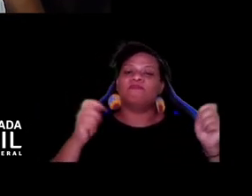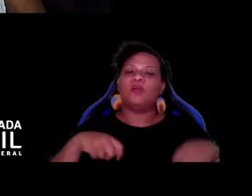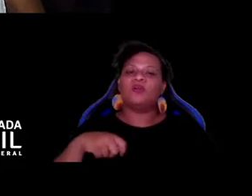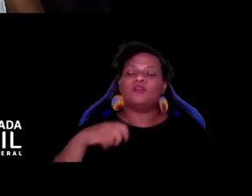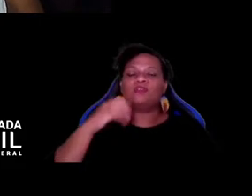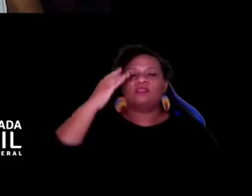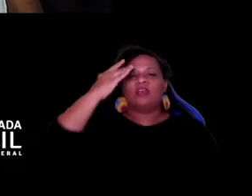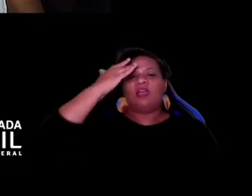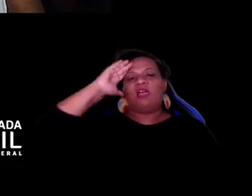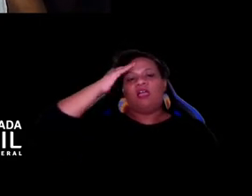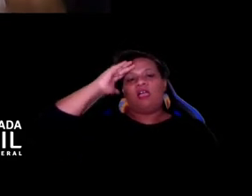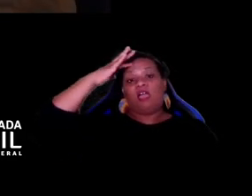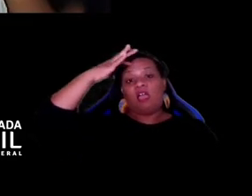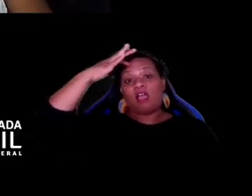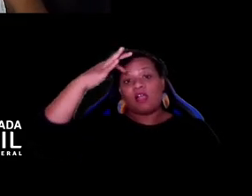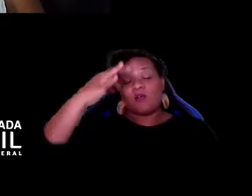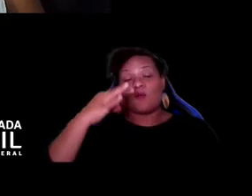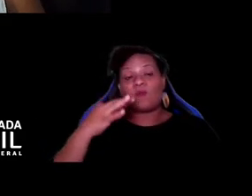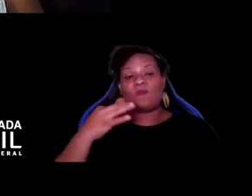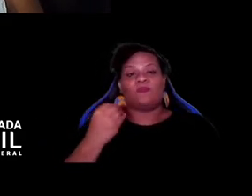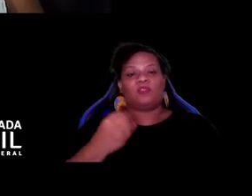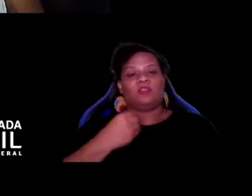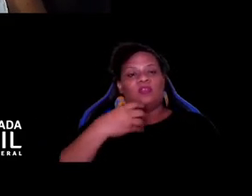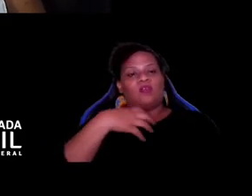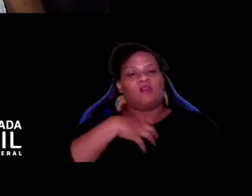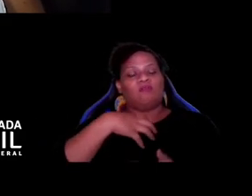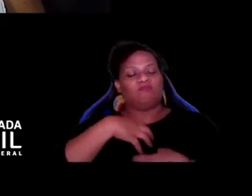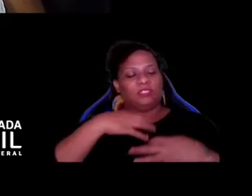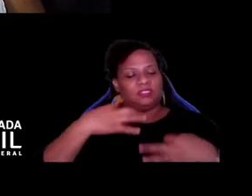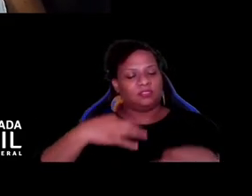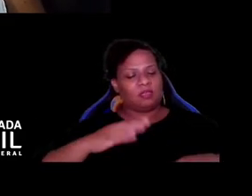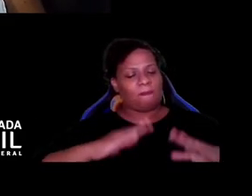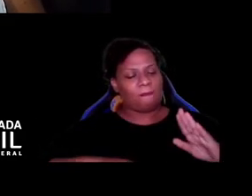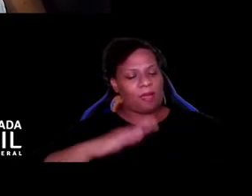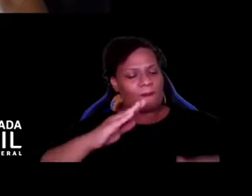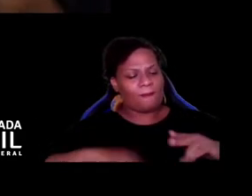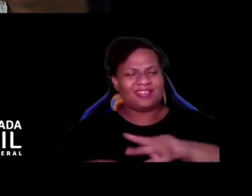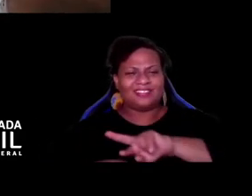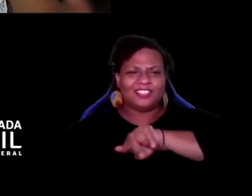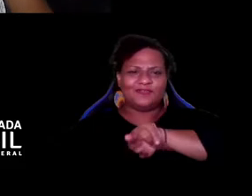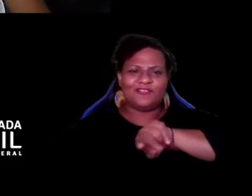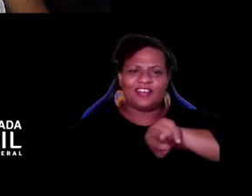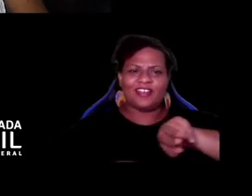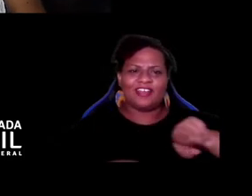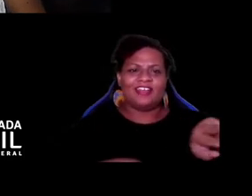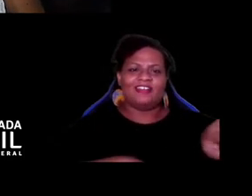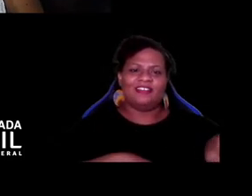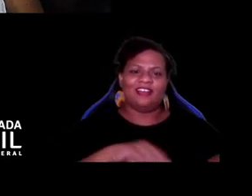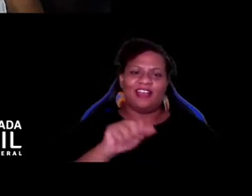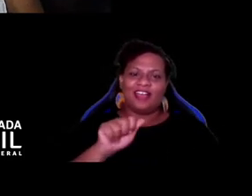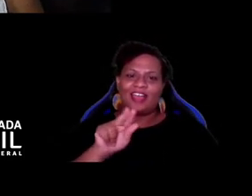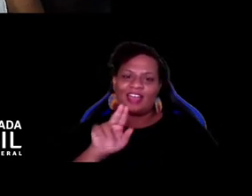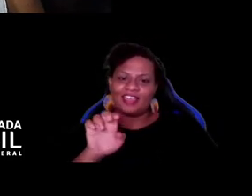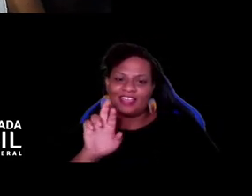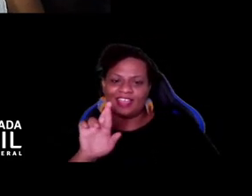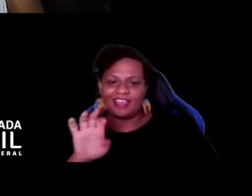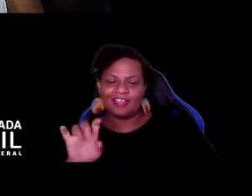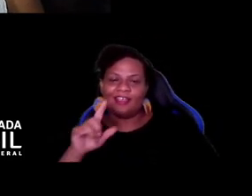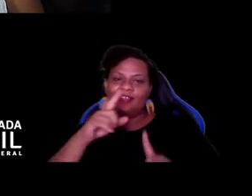compreender e entender a maneira correta de tocar um darol, de tocar um agueré, de